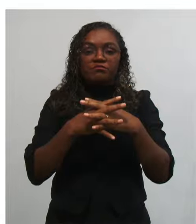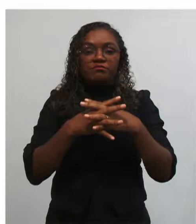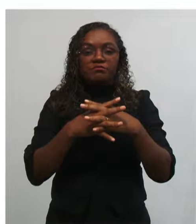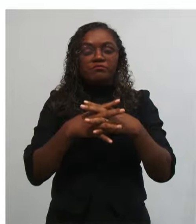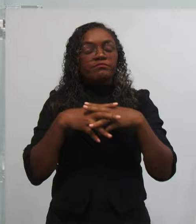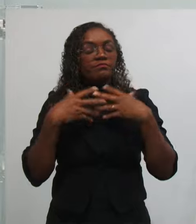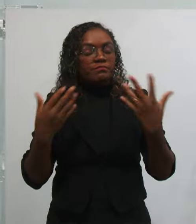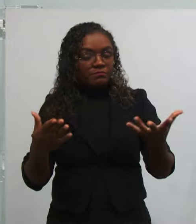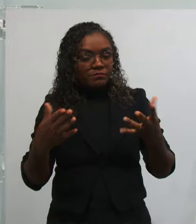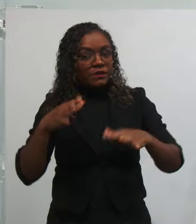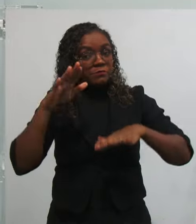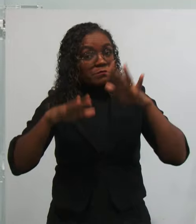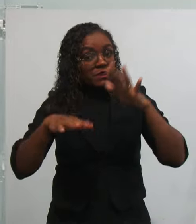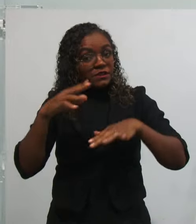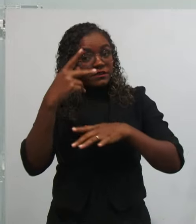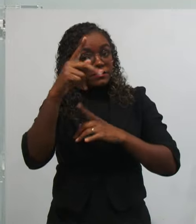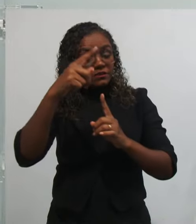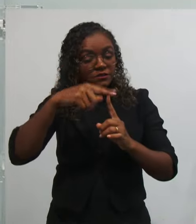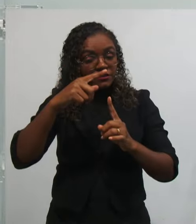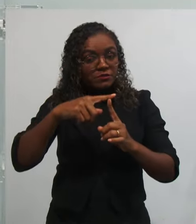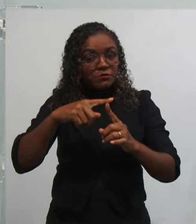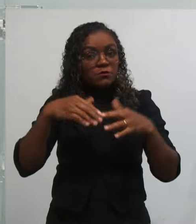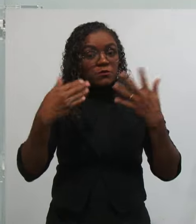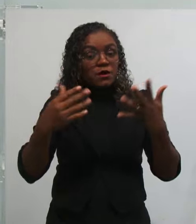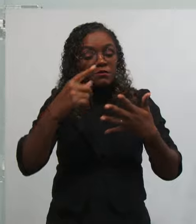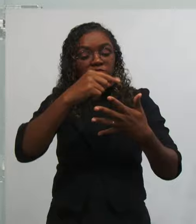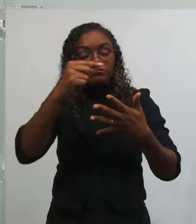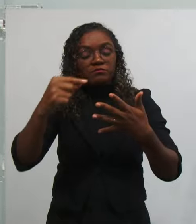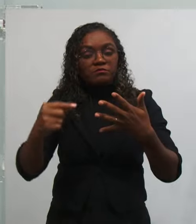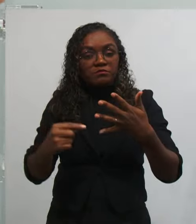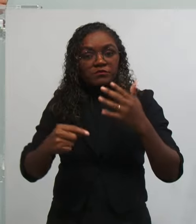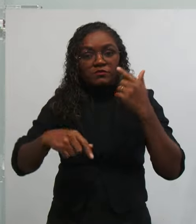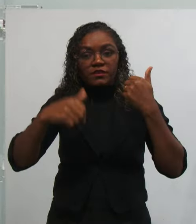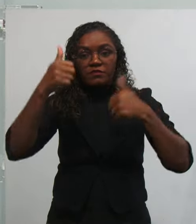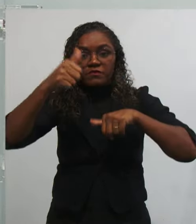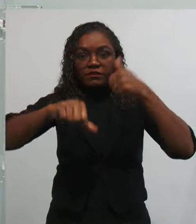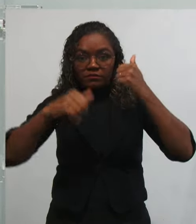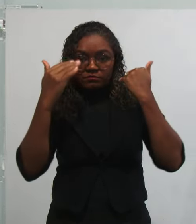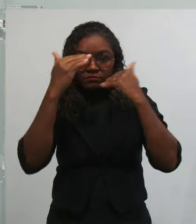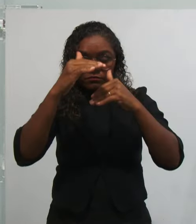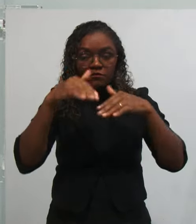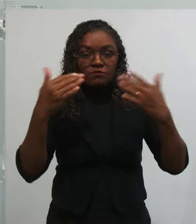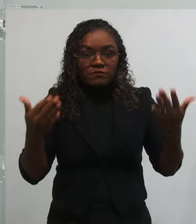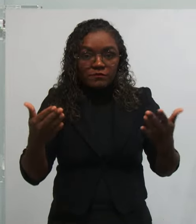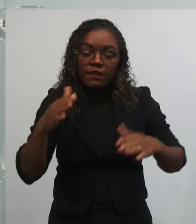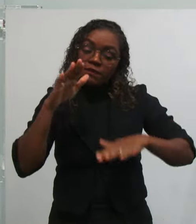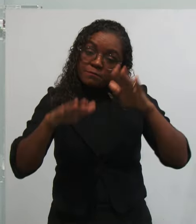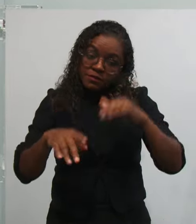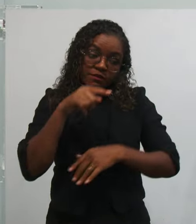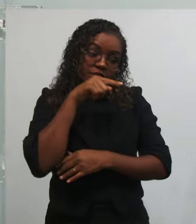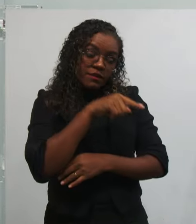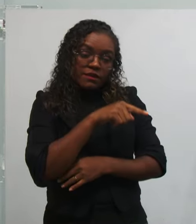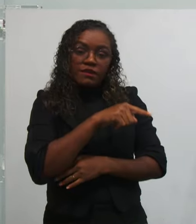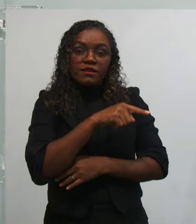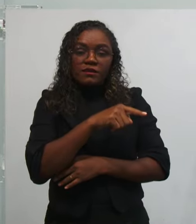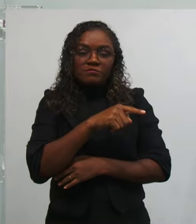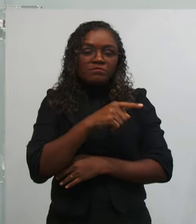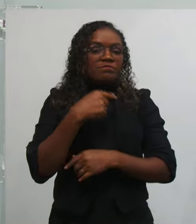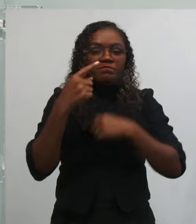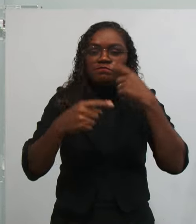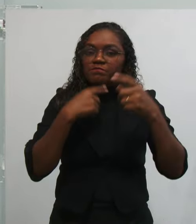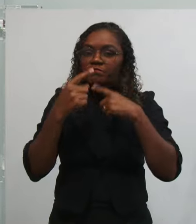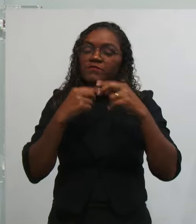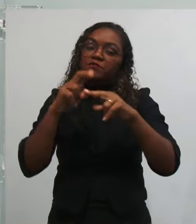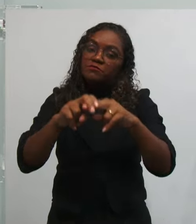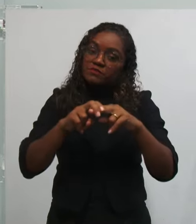dependendo do nosso instrumento de avaliação o aluno ele pode ter um desempenho satisfatório não porque ele não aprendeu mas porque o nosso